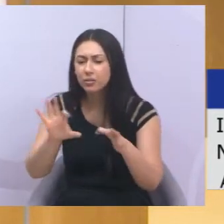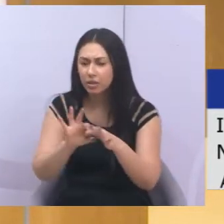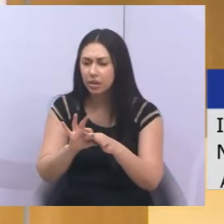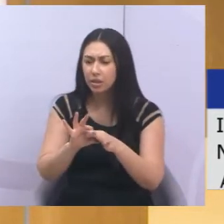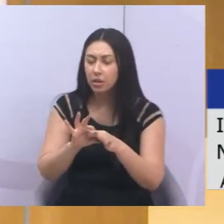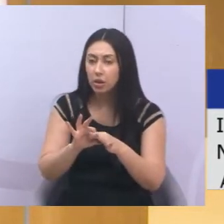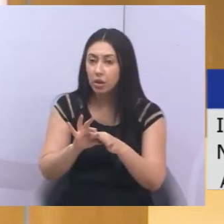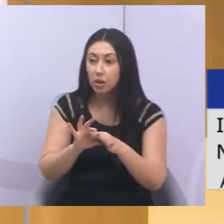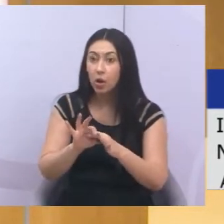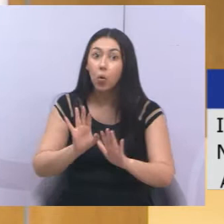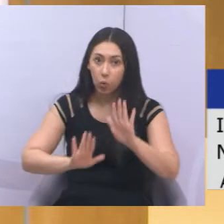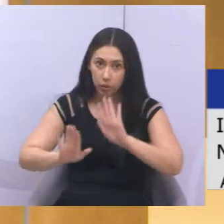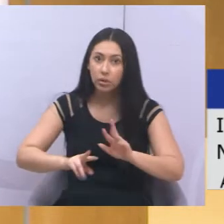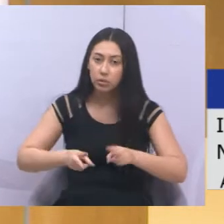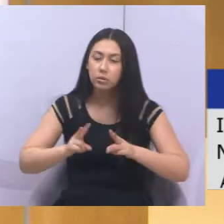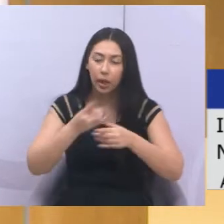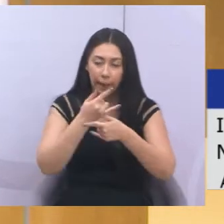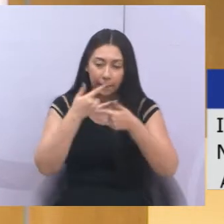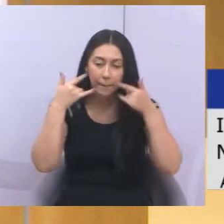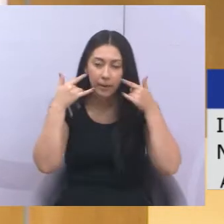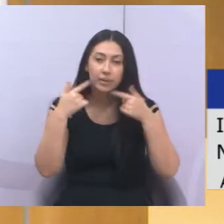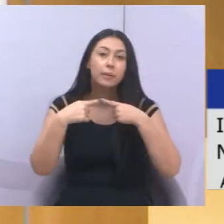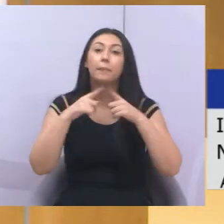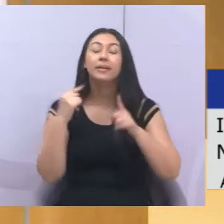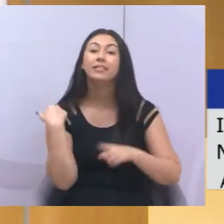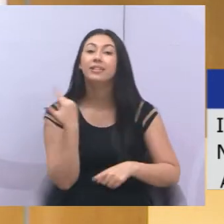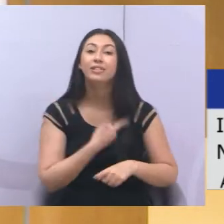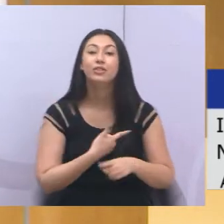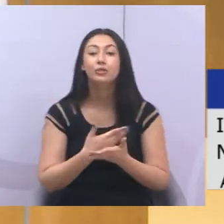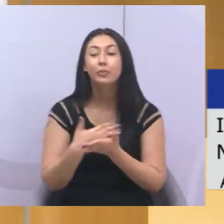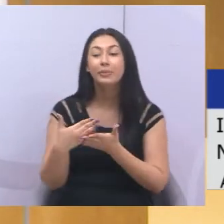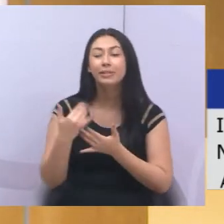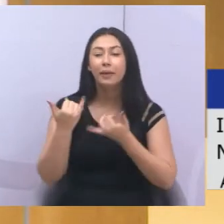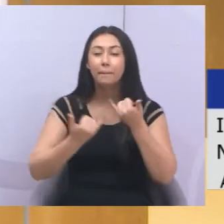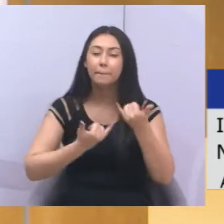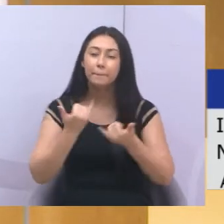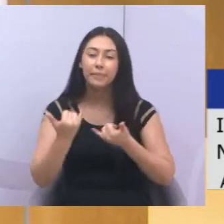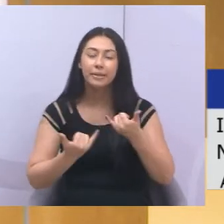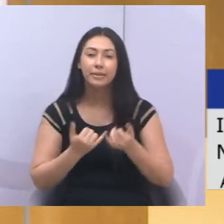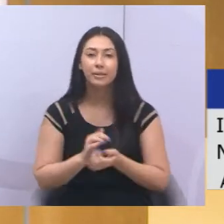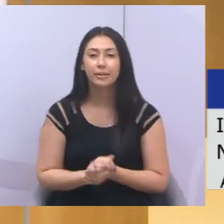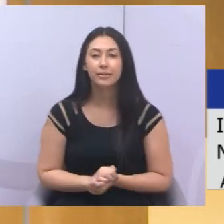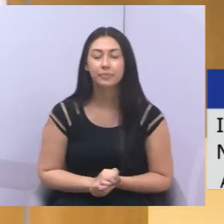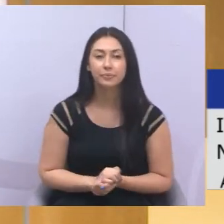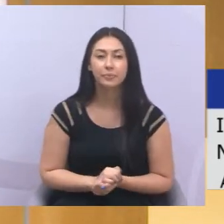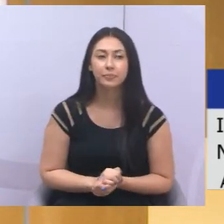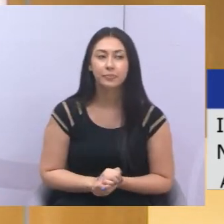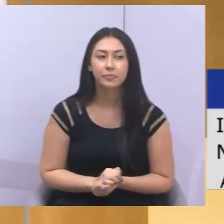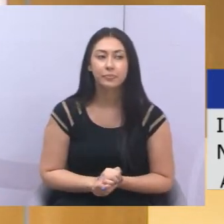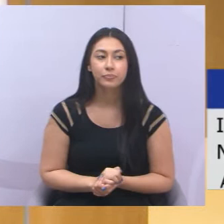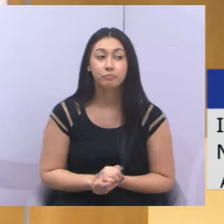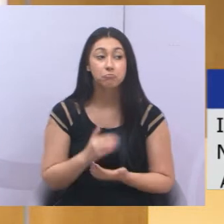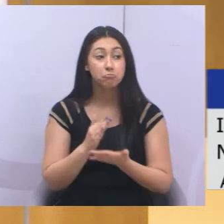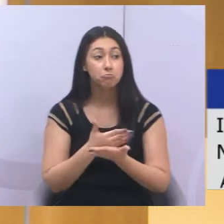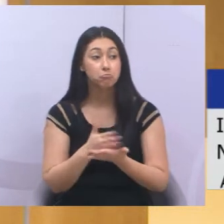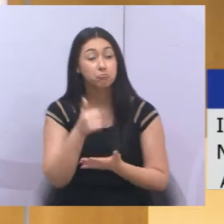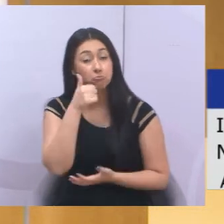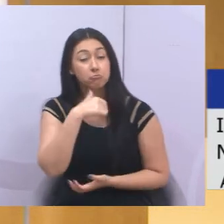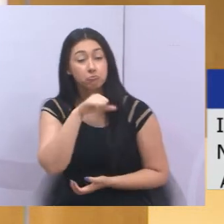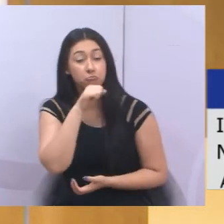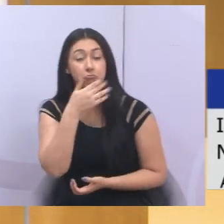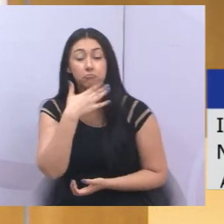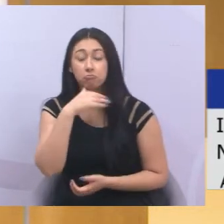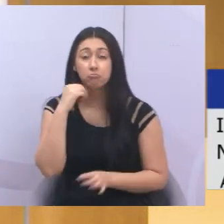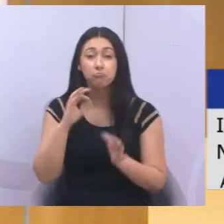máscara, tudo certinho, para fazer algumas brincadeiras aqui. E alguns pais